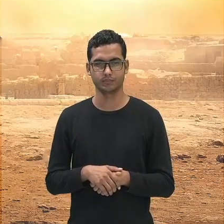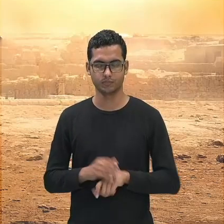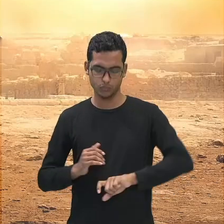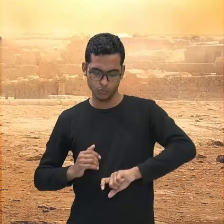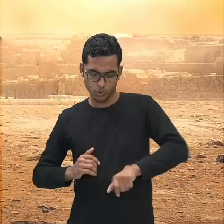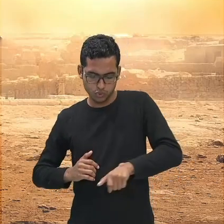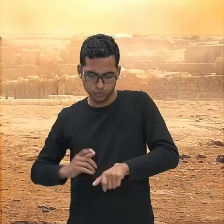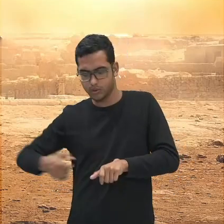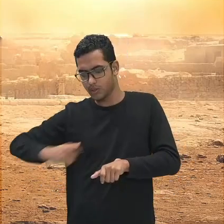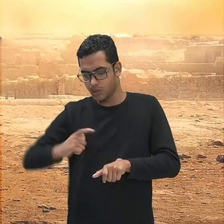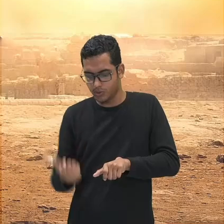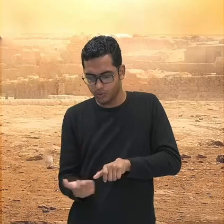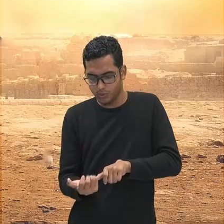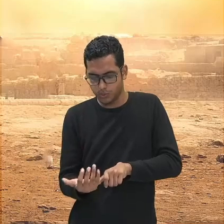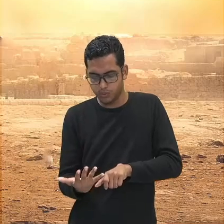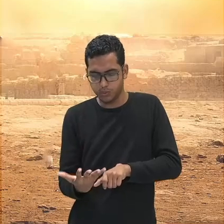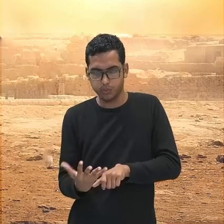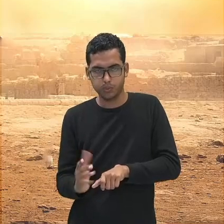que ela ocorra